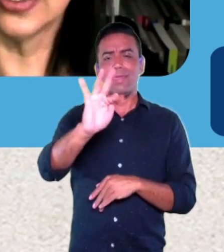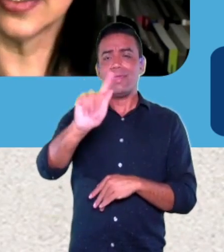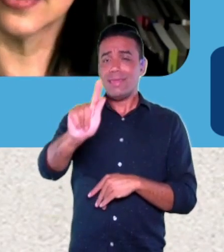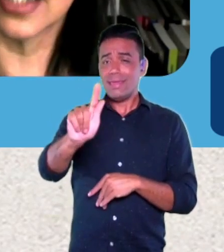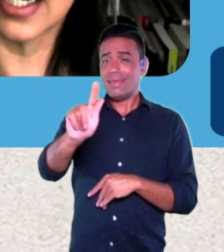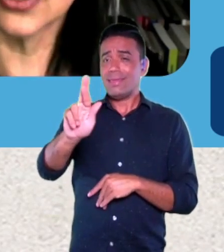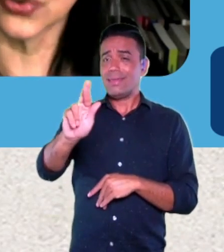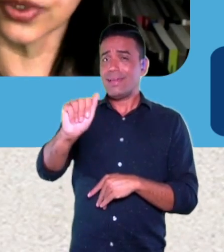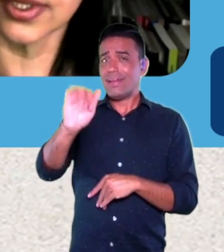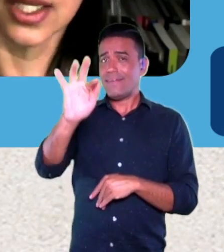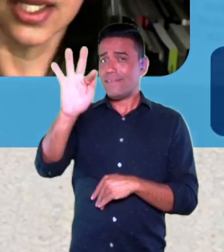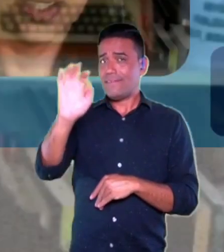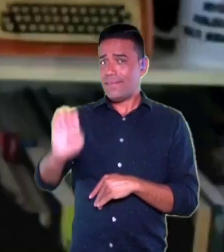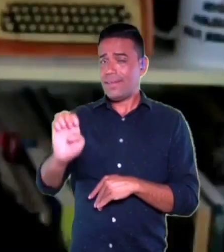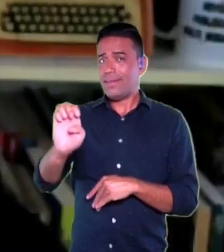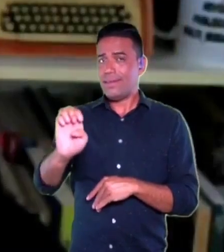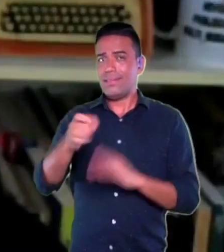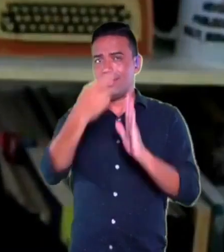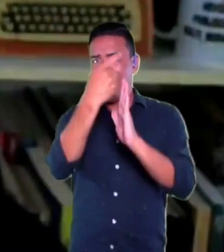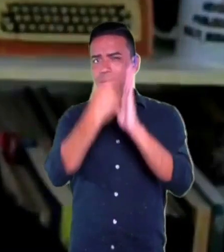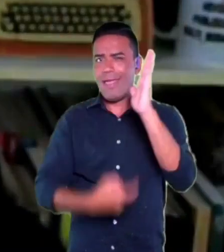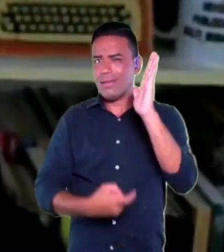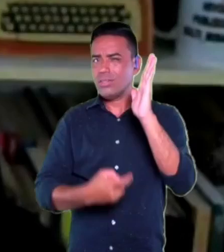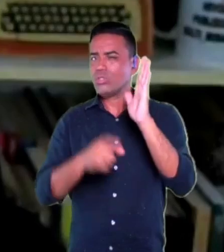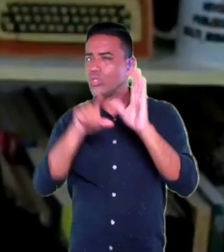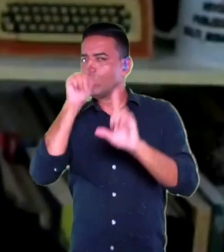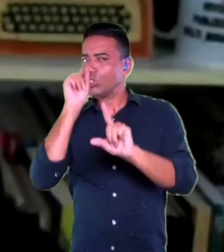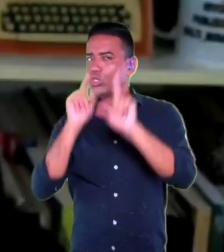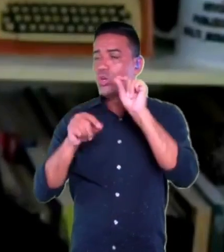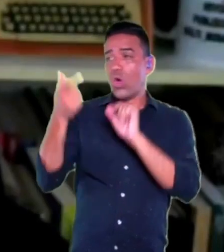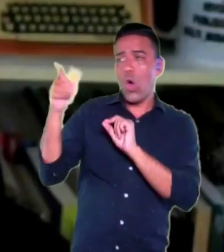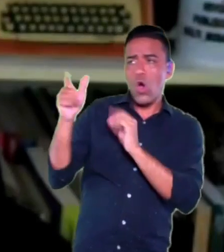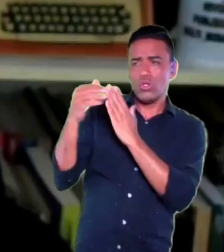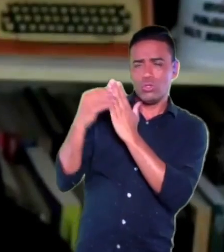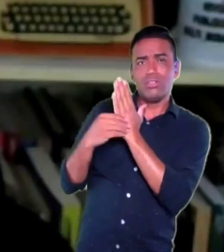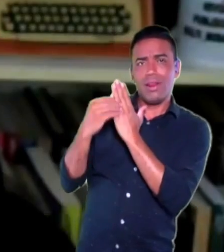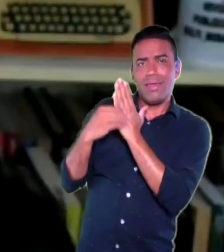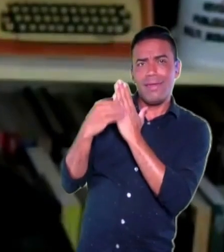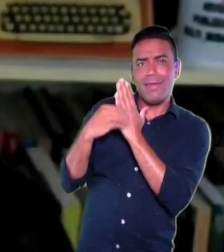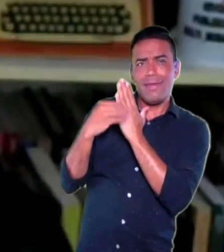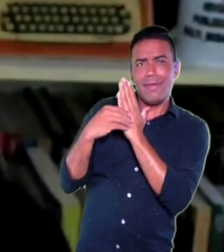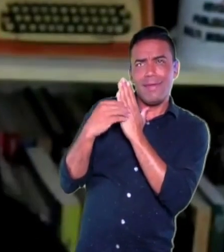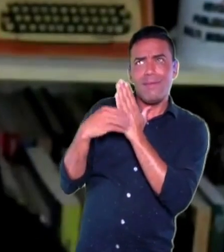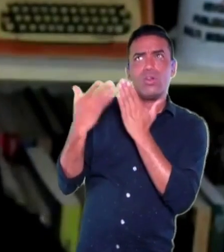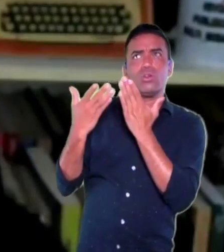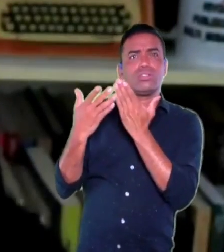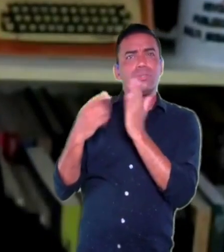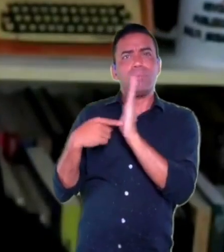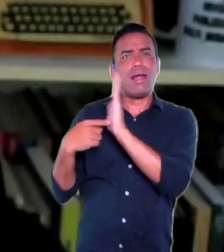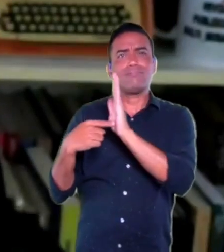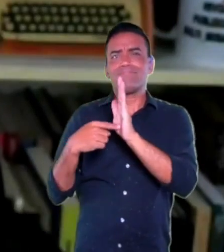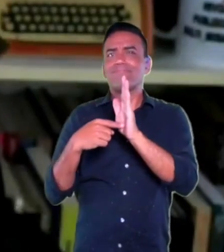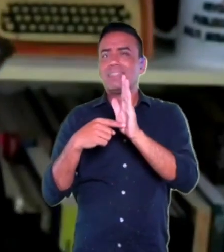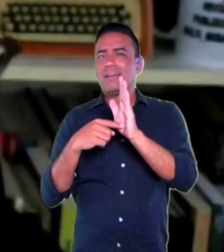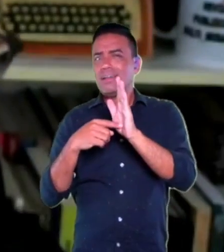eu escolhi, trechos de outros livros para